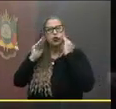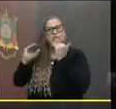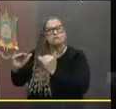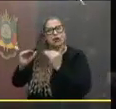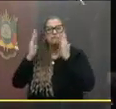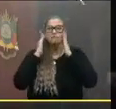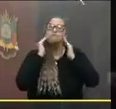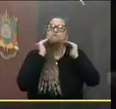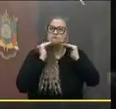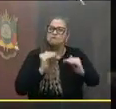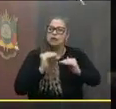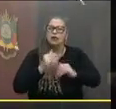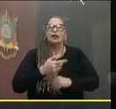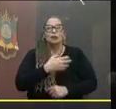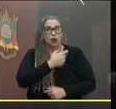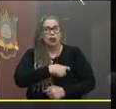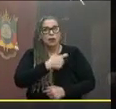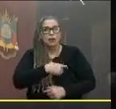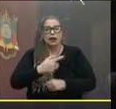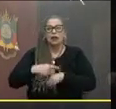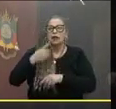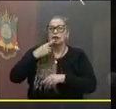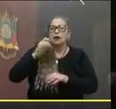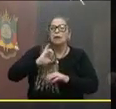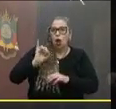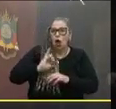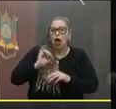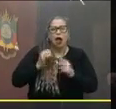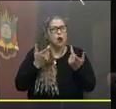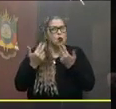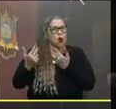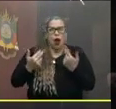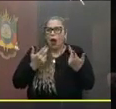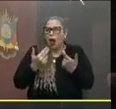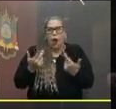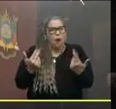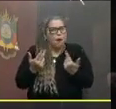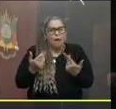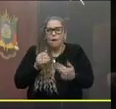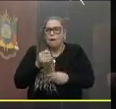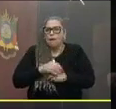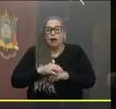torcedor gremista, o torcedor colorado, obviamente.